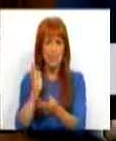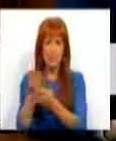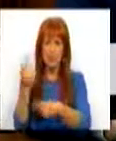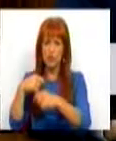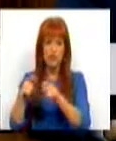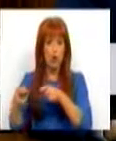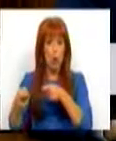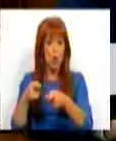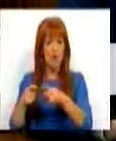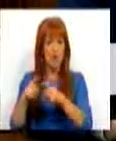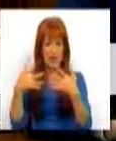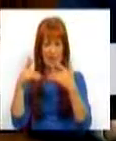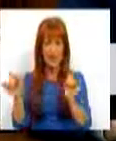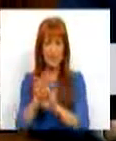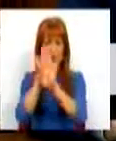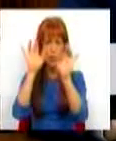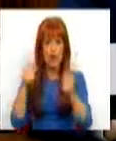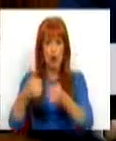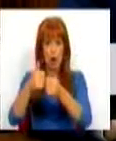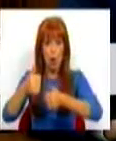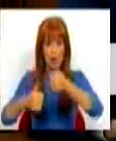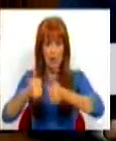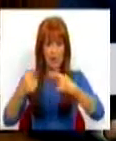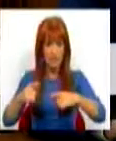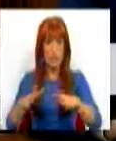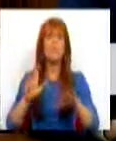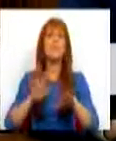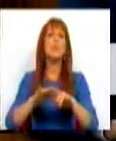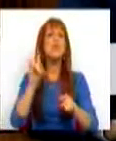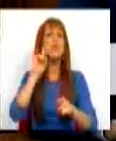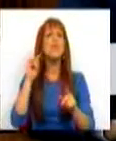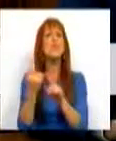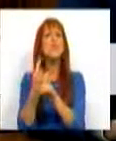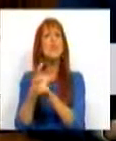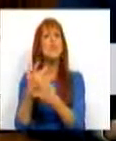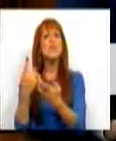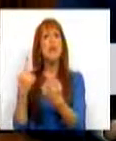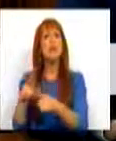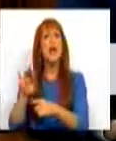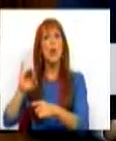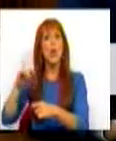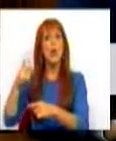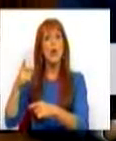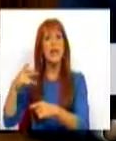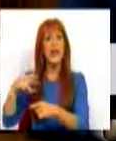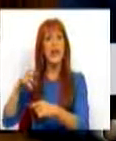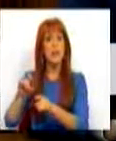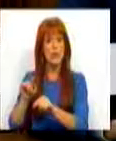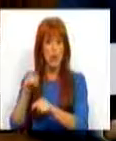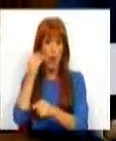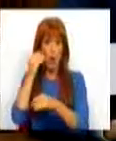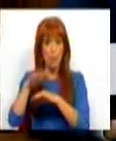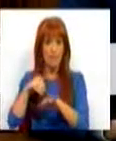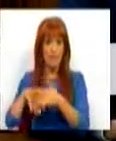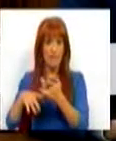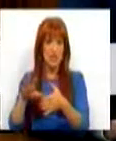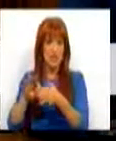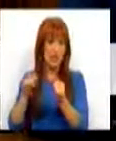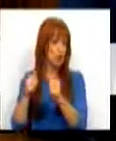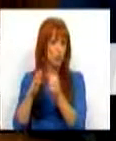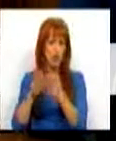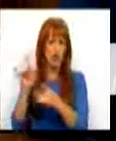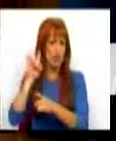processos ditados pela lei de ajuda pública, pela Europeia em relação aos